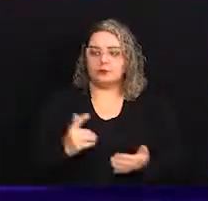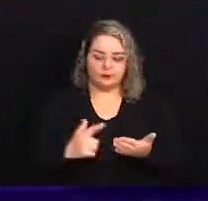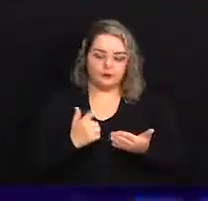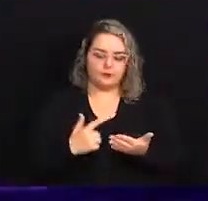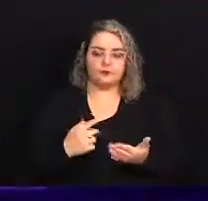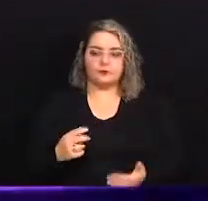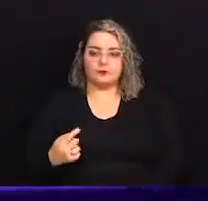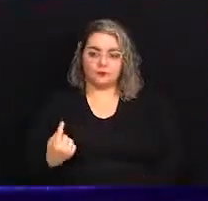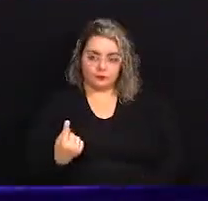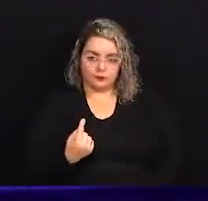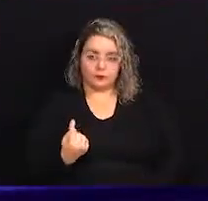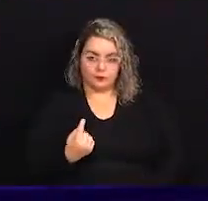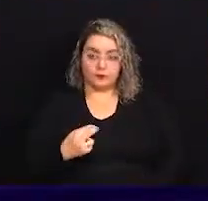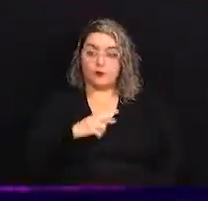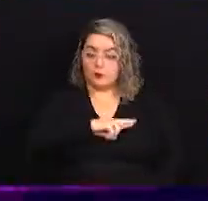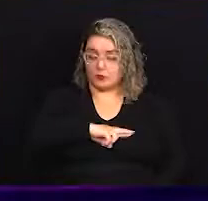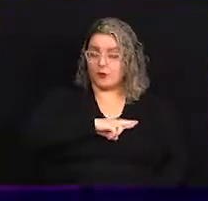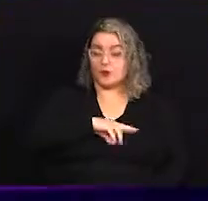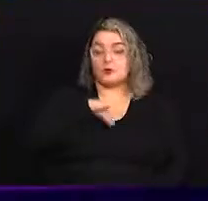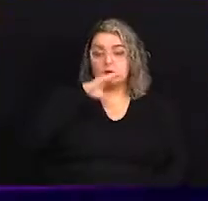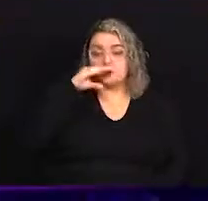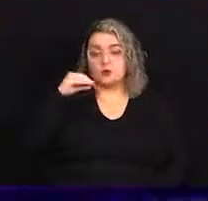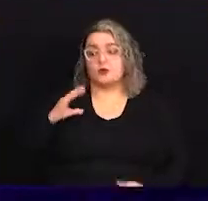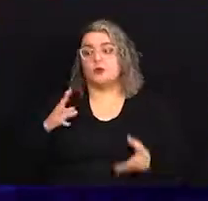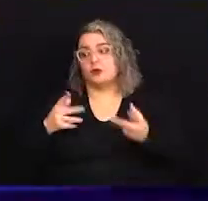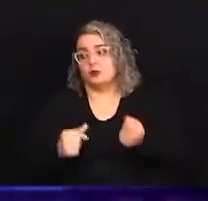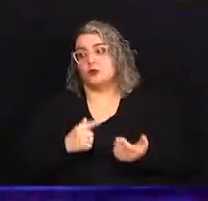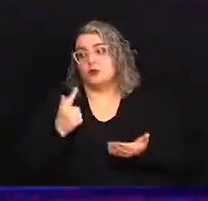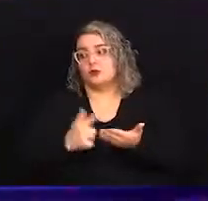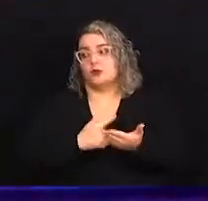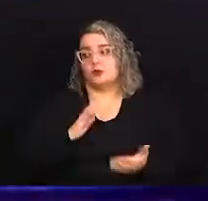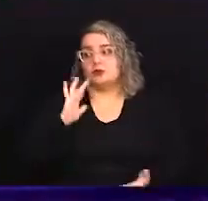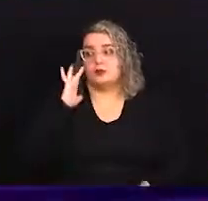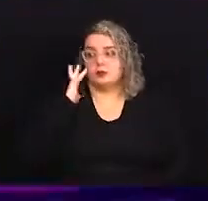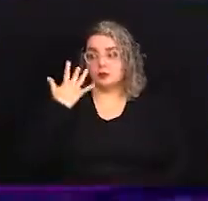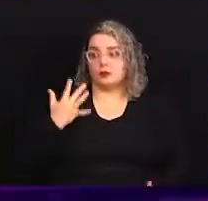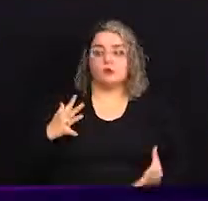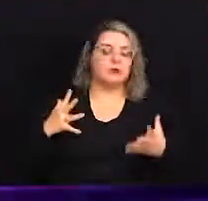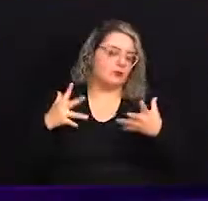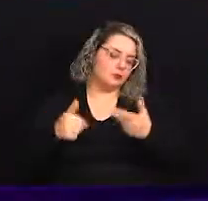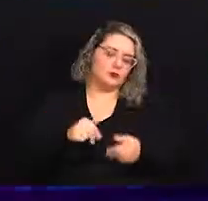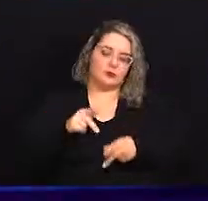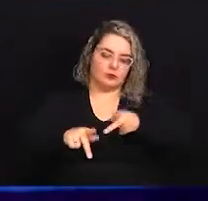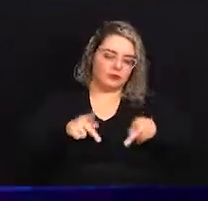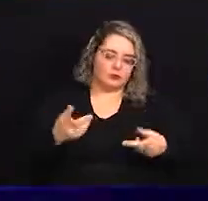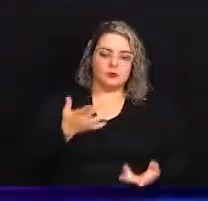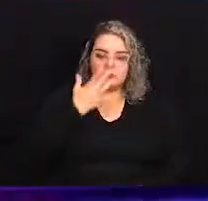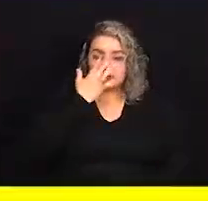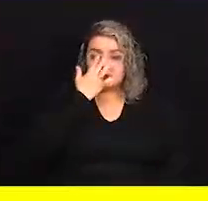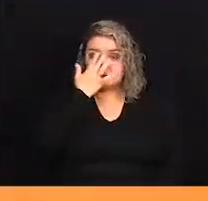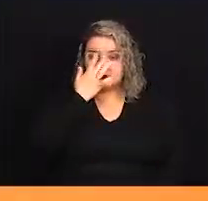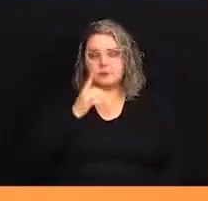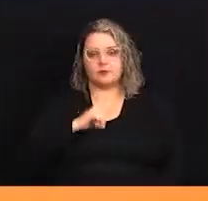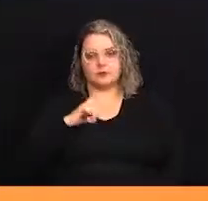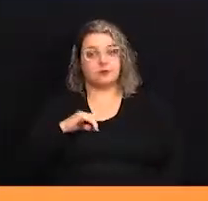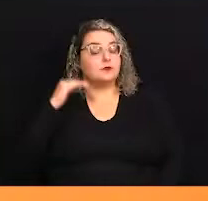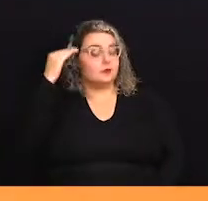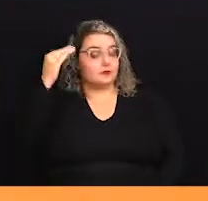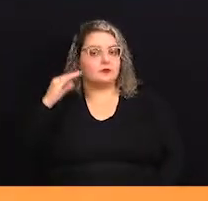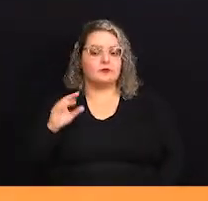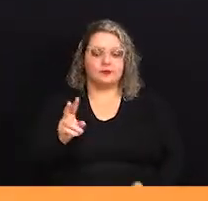um romance, outro romance adolescente, mas como todos os meus livros, eu acho que ele serve para todos os públicos, assim, tem muito adulto já